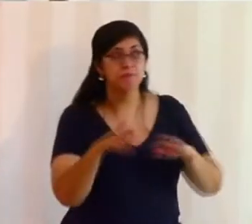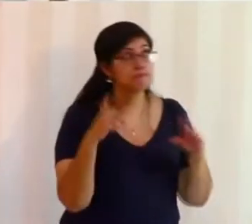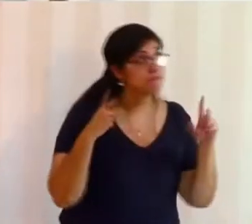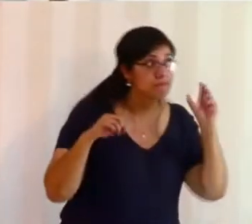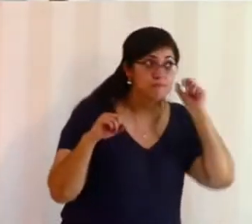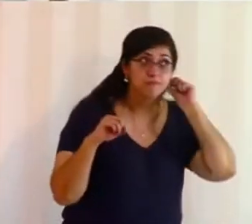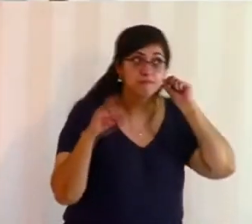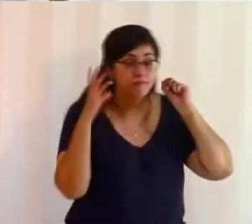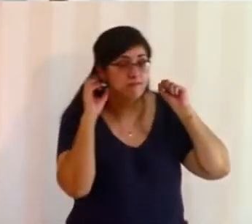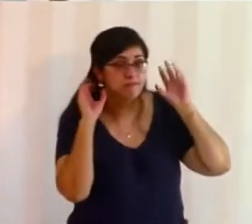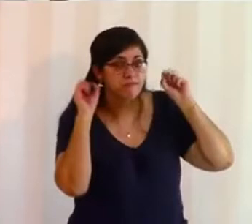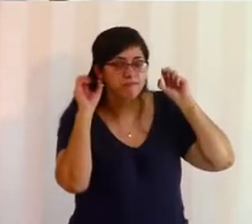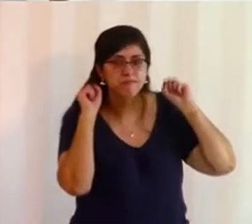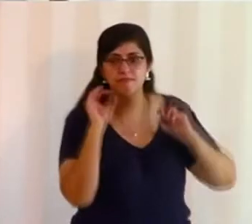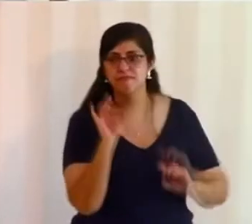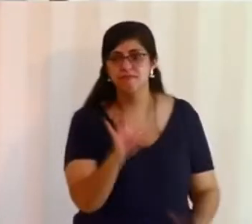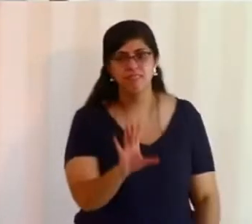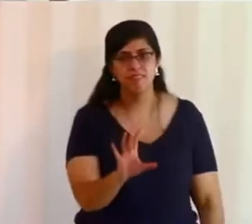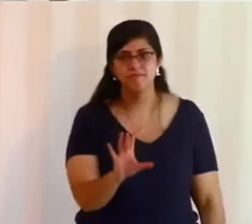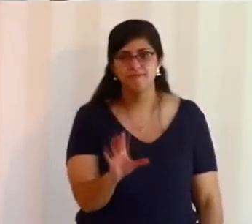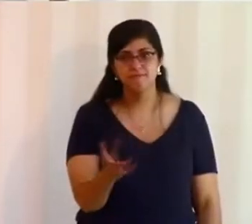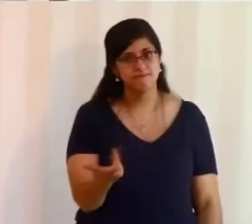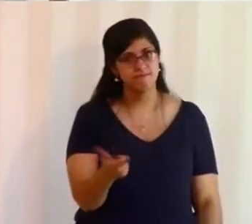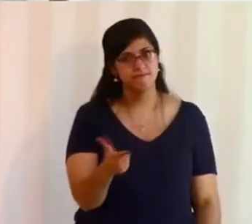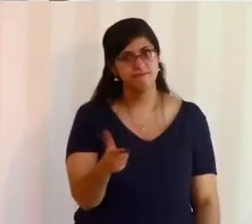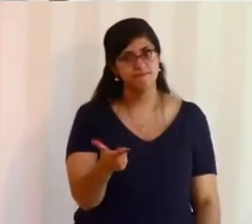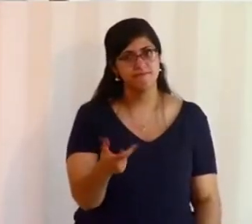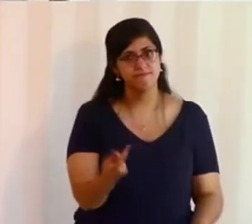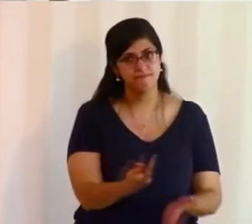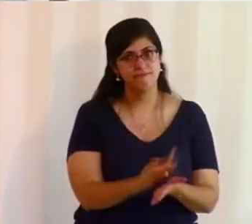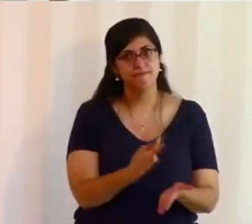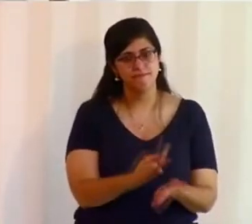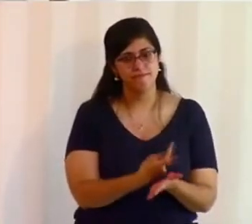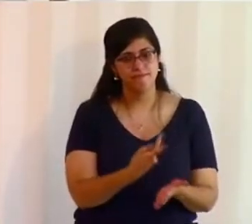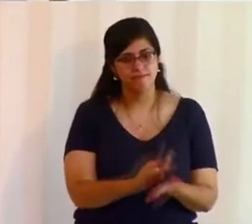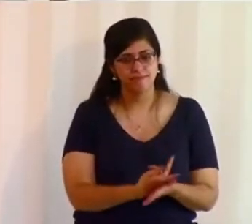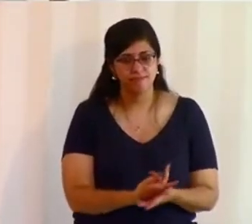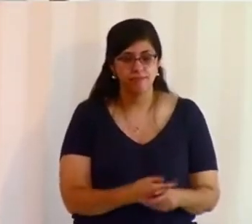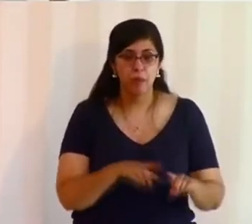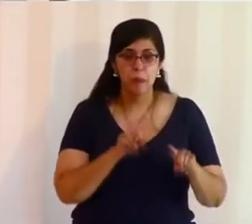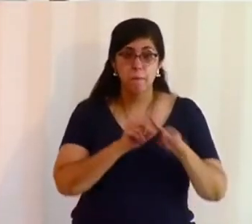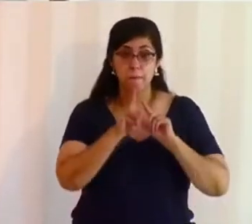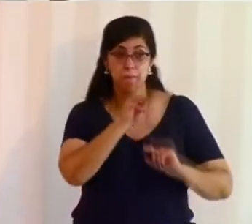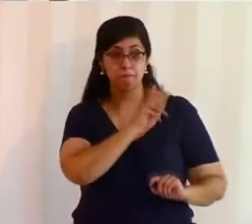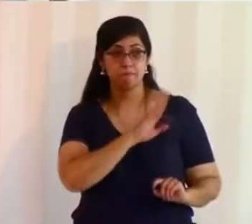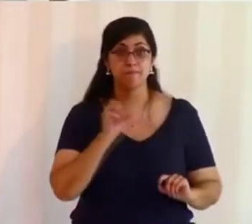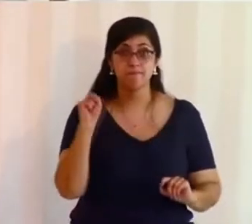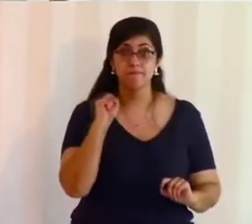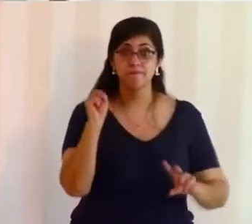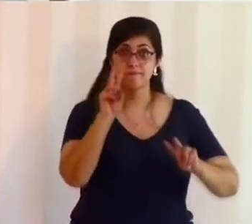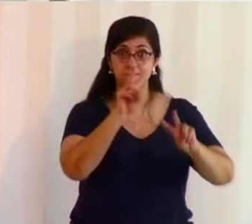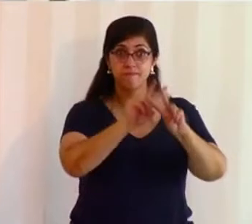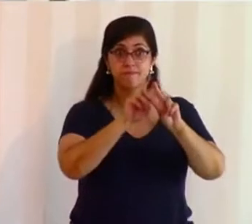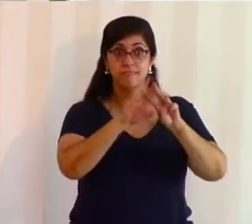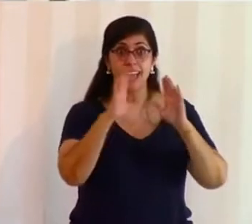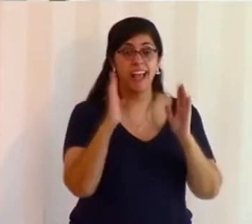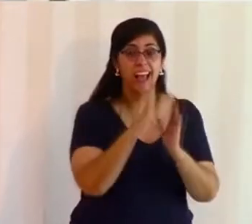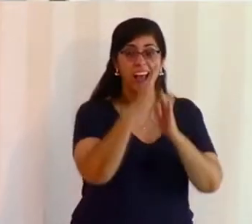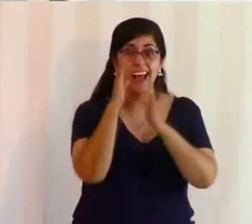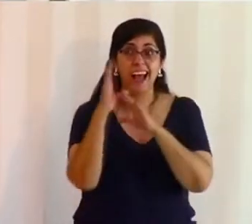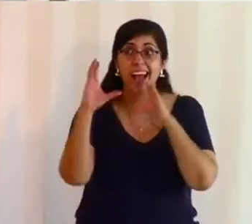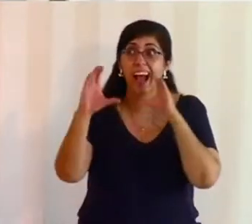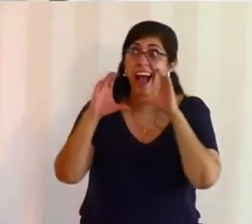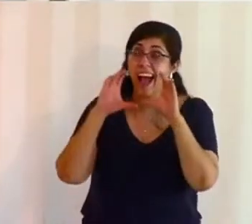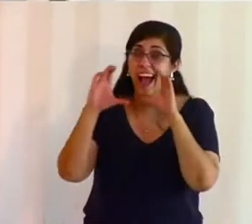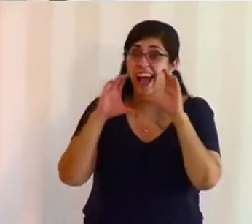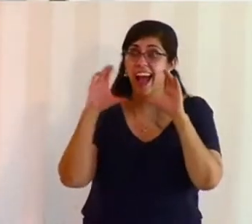estão cantando testemunho para os presos. E aí aprove ao Senhor dar esse milagre, essa forma linda. De